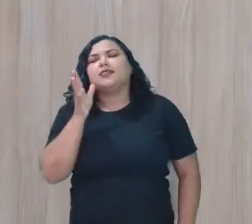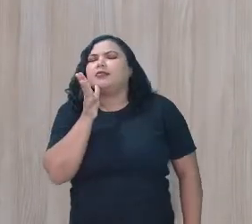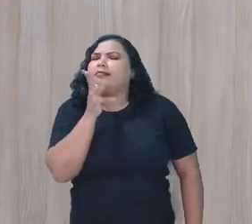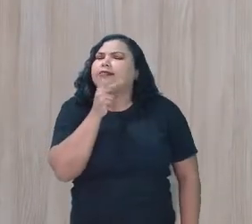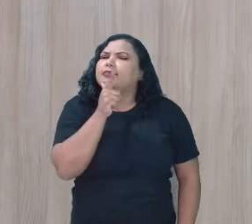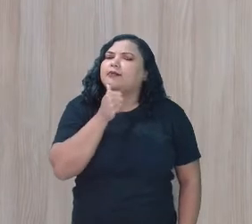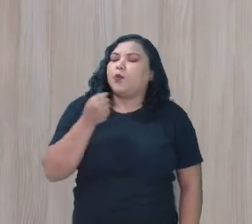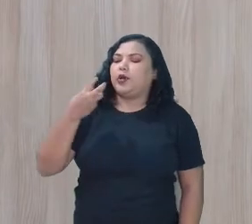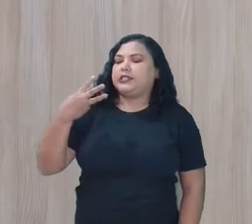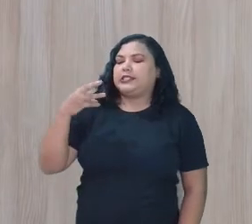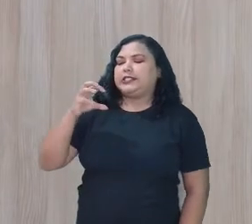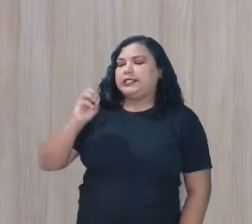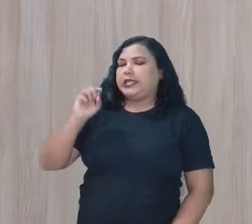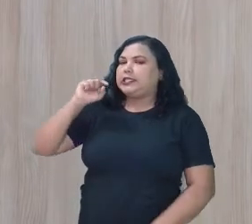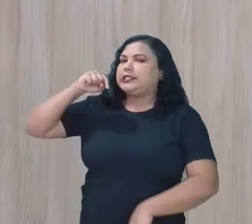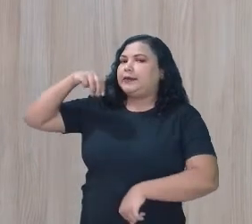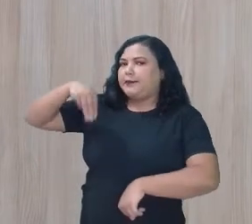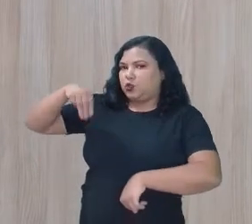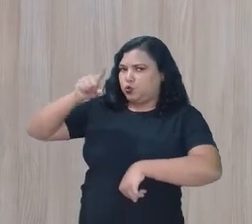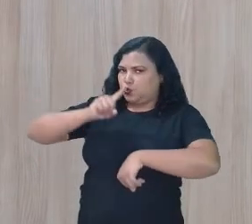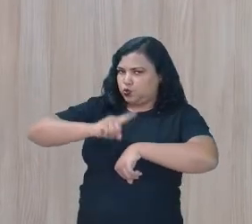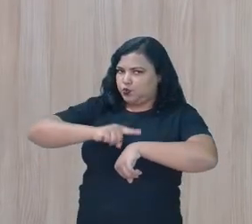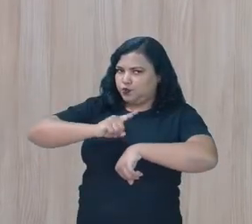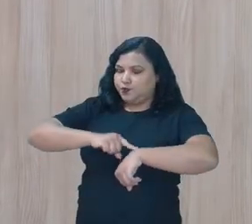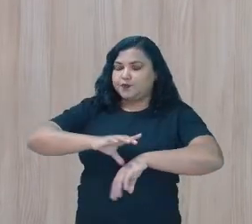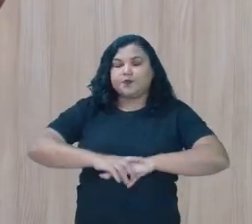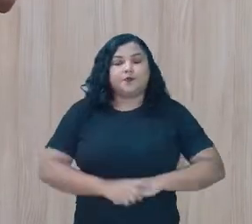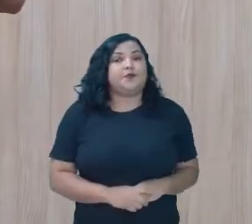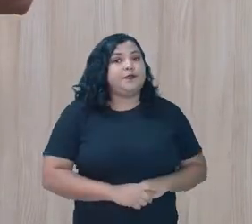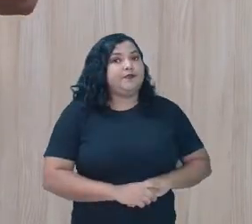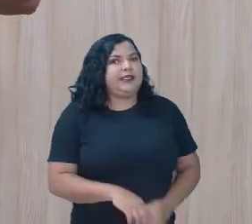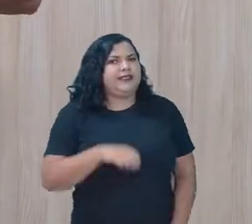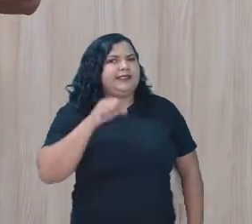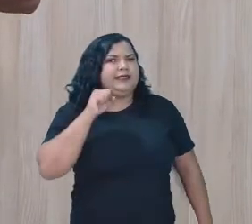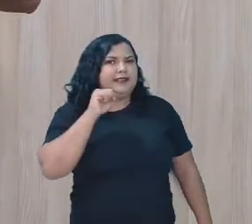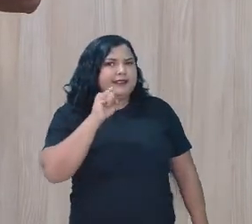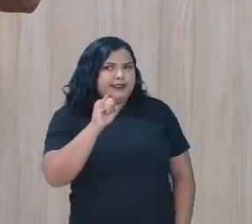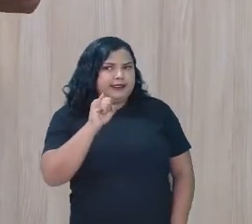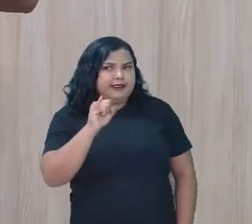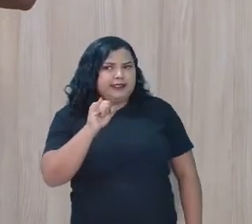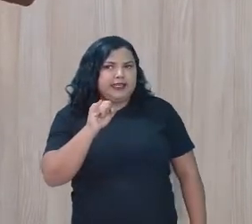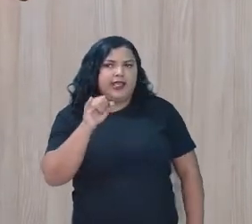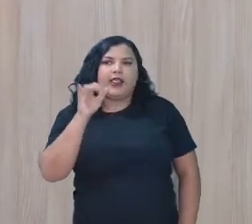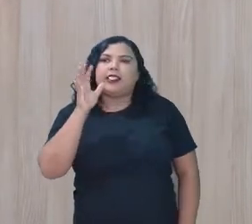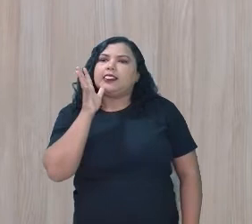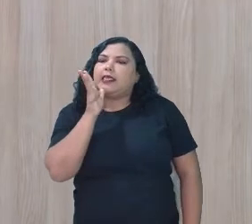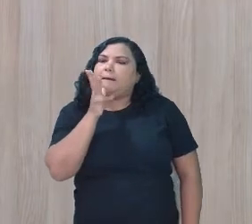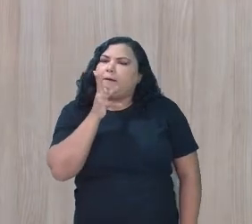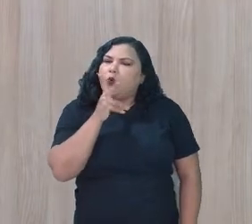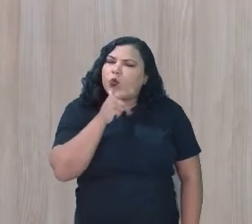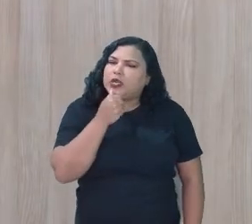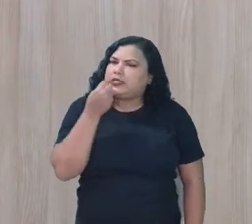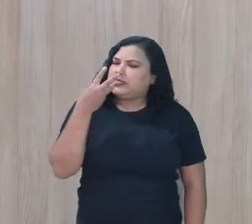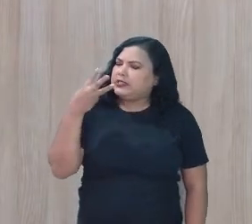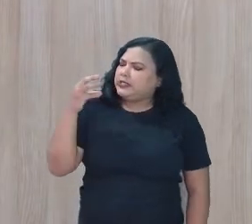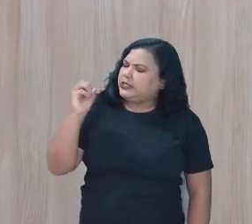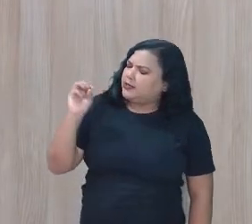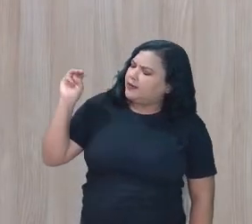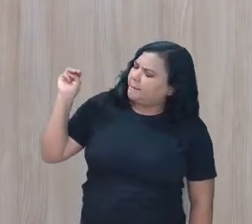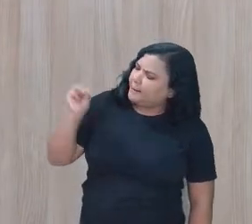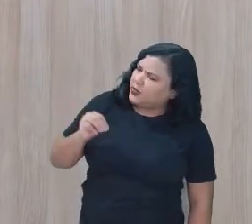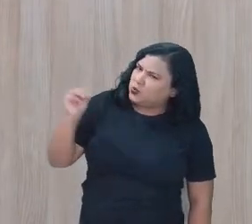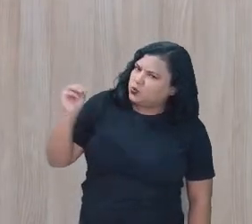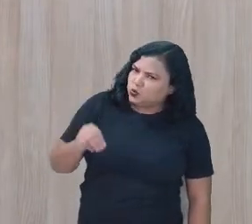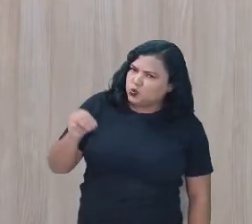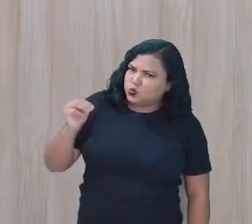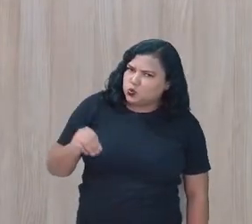minutos. Para ele fazer esse percurso que ele fez em 30 minutos, com uma velocidade de 3 km por